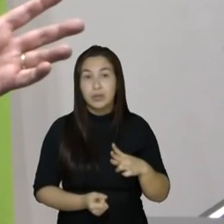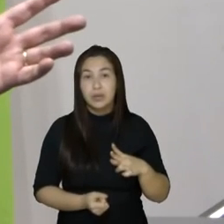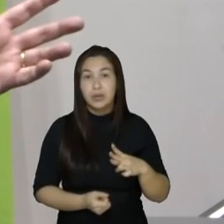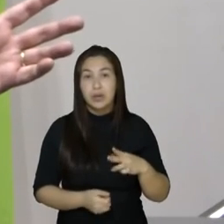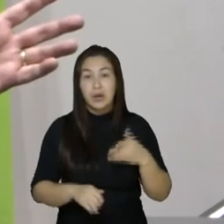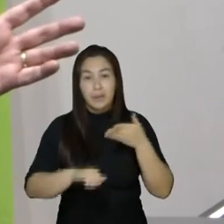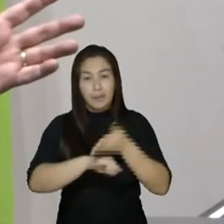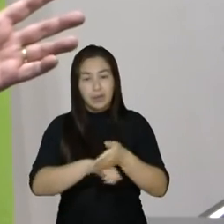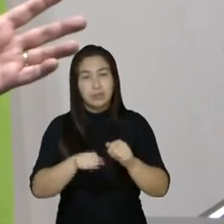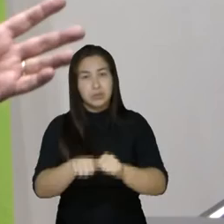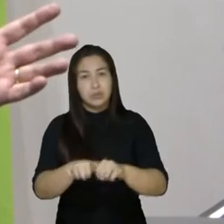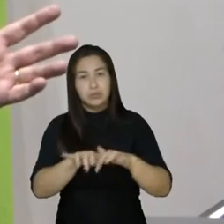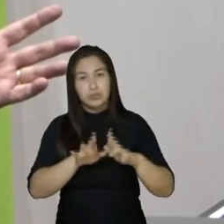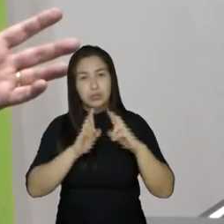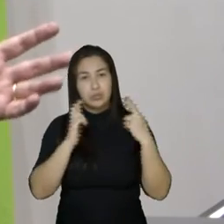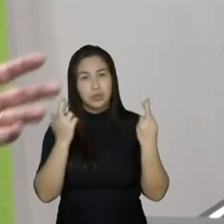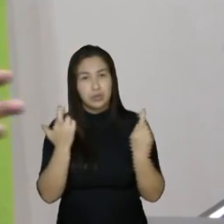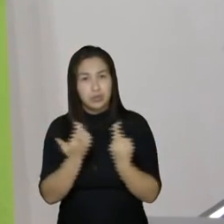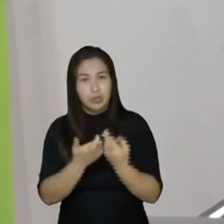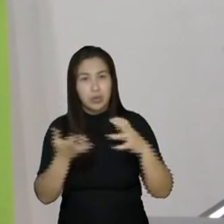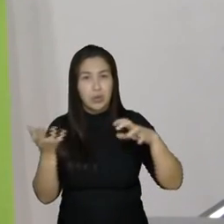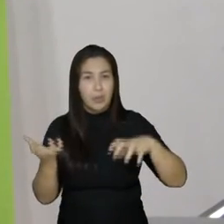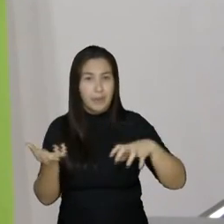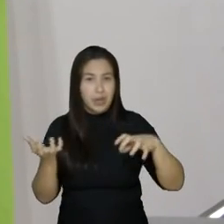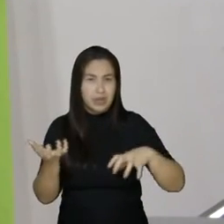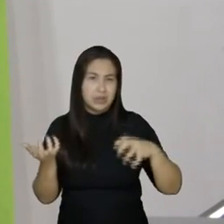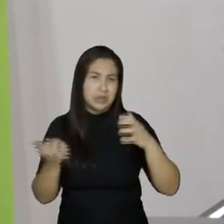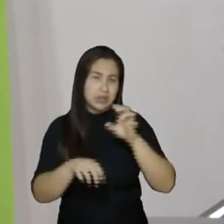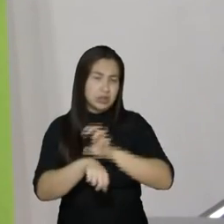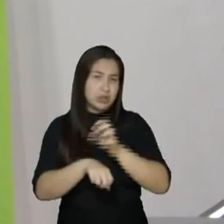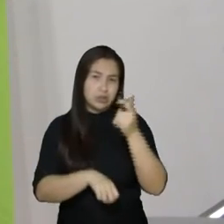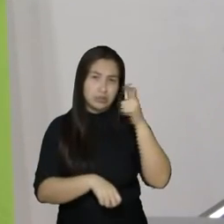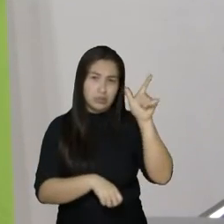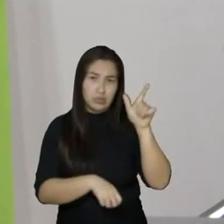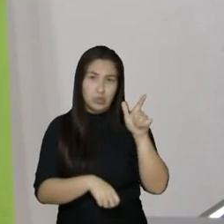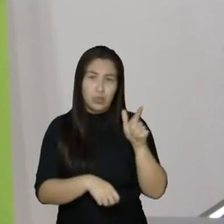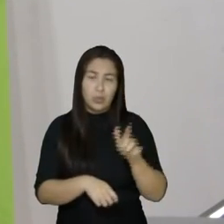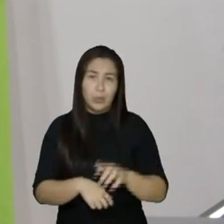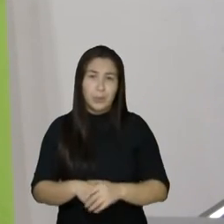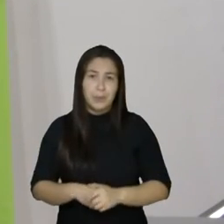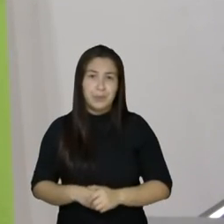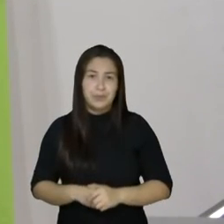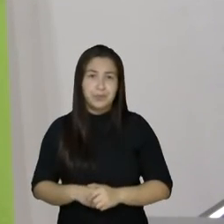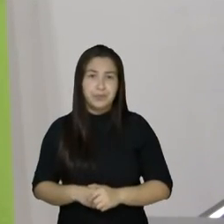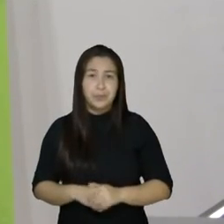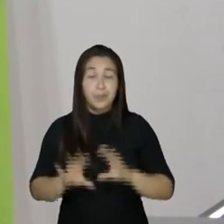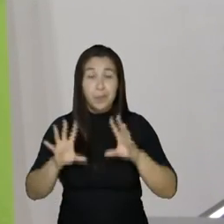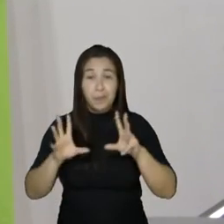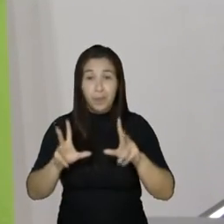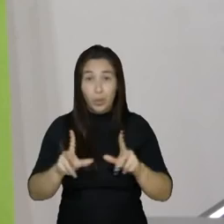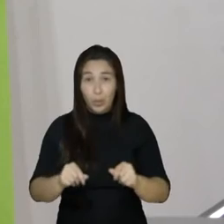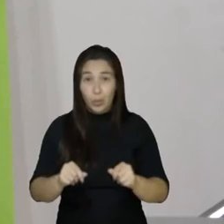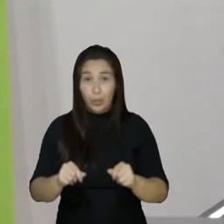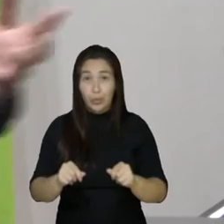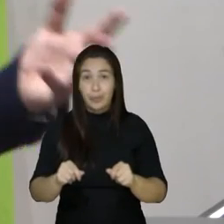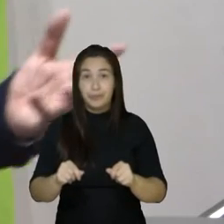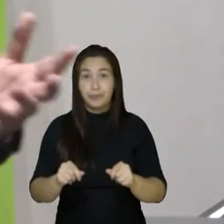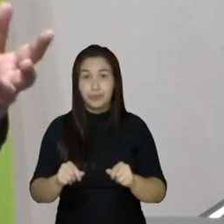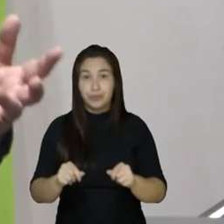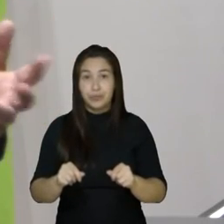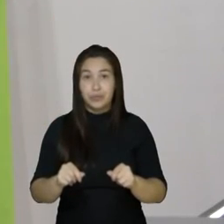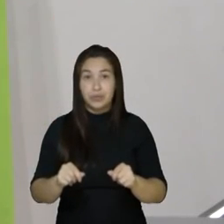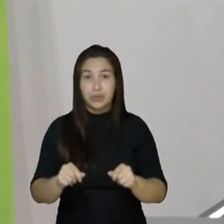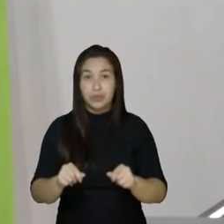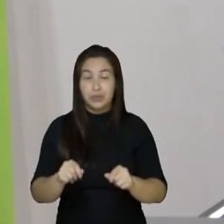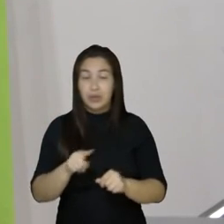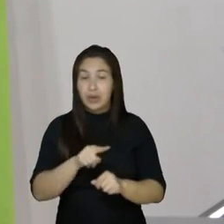das reuniões em Brasília e outros estados, deputado Alves, todo mundo, todos os